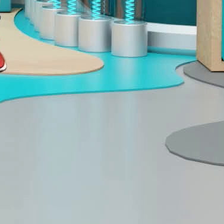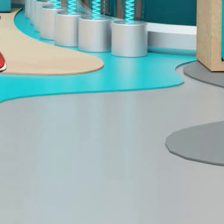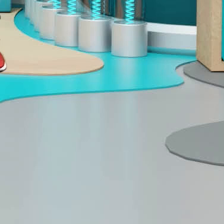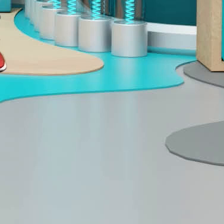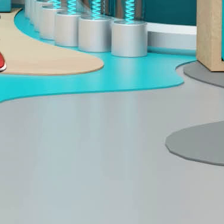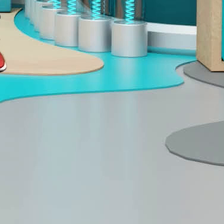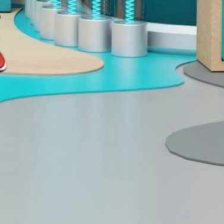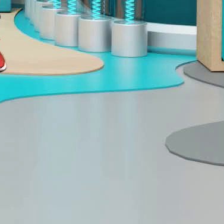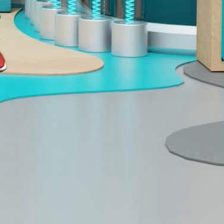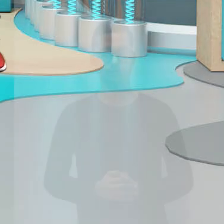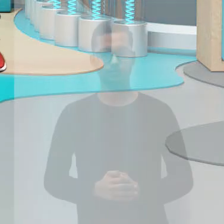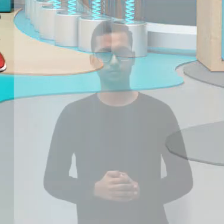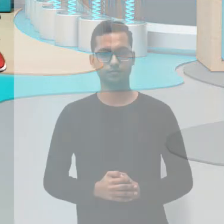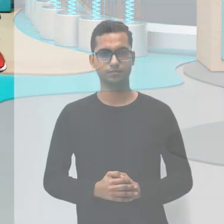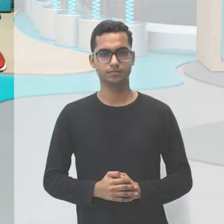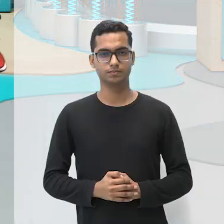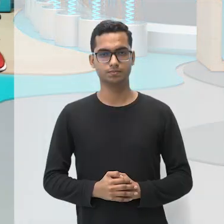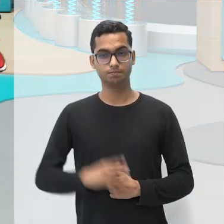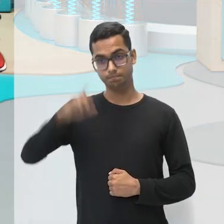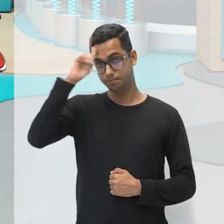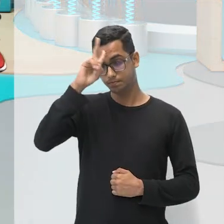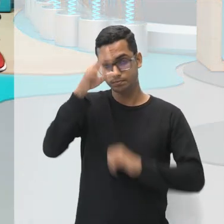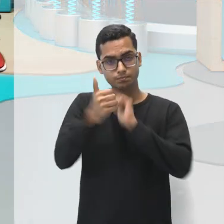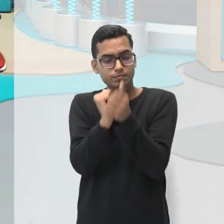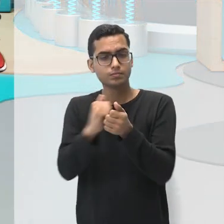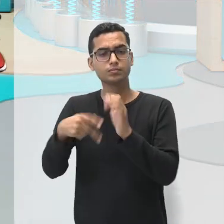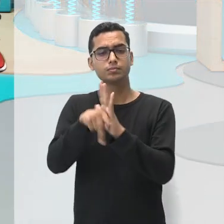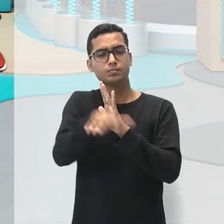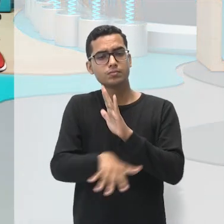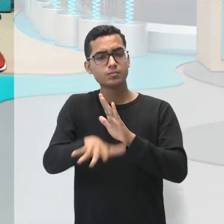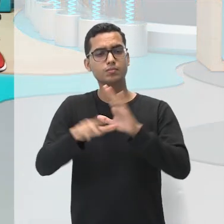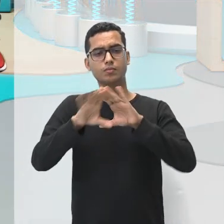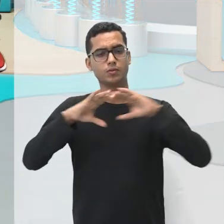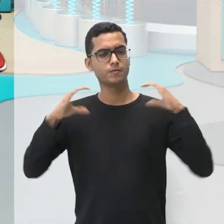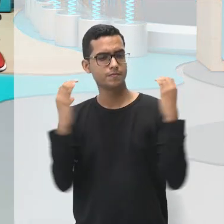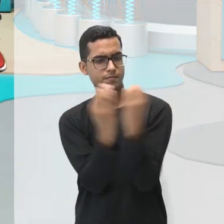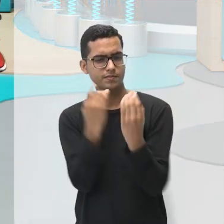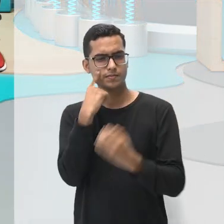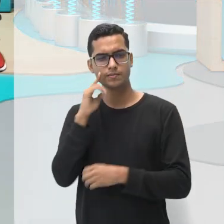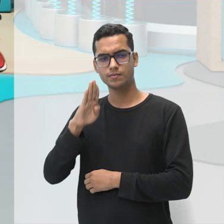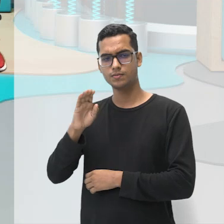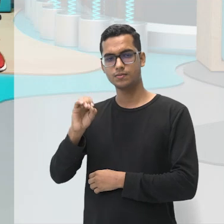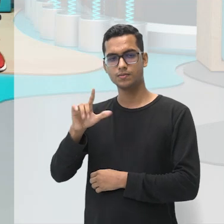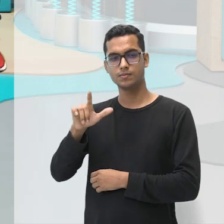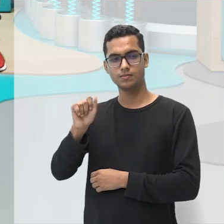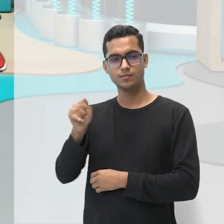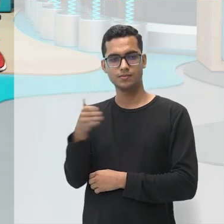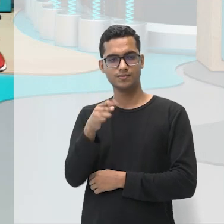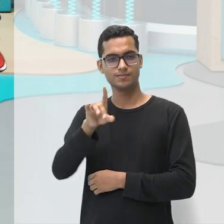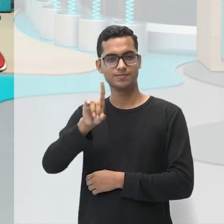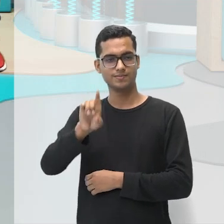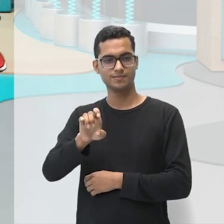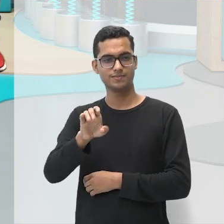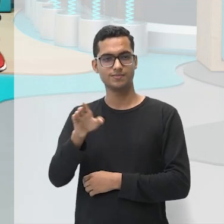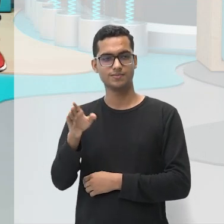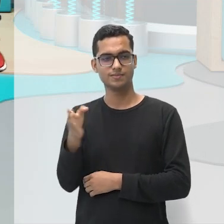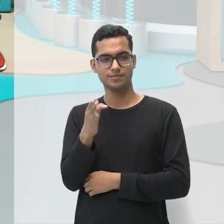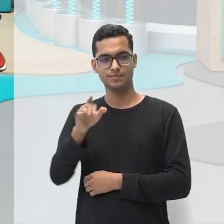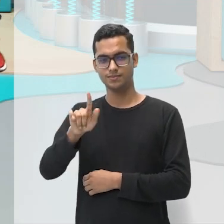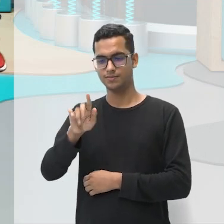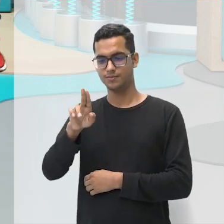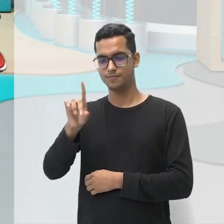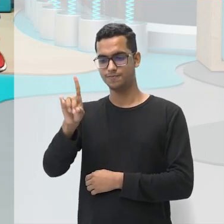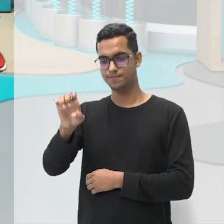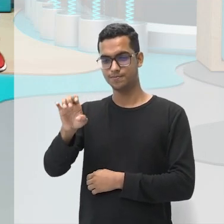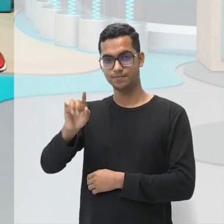a bola de gude. Vocês já devem ter brincado de bola de gude, de bolinha, de peteca, de diversos nomes que a gente vai conhecer